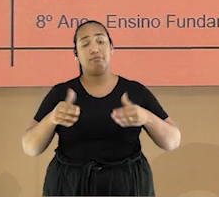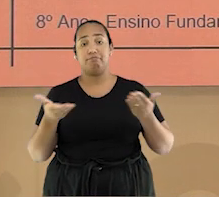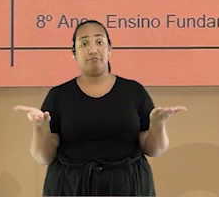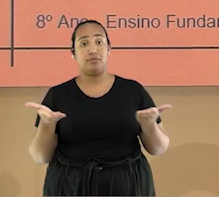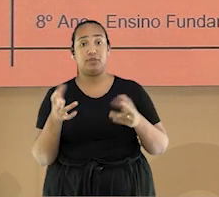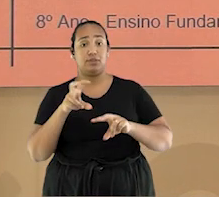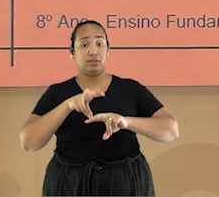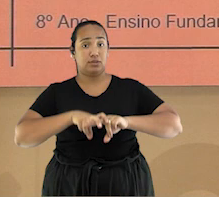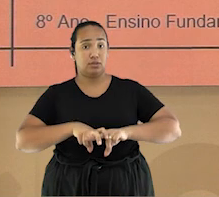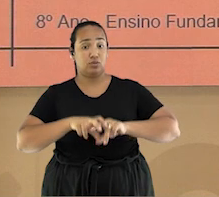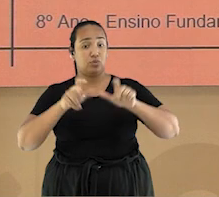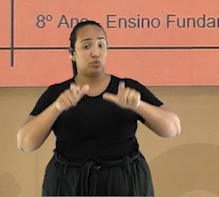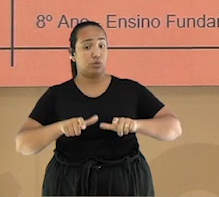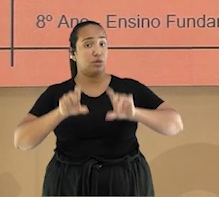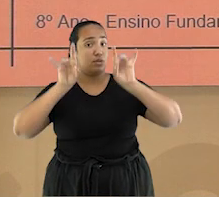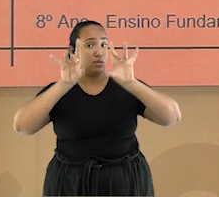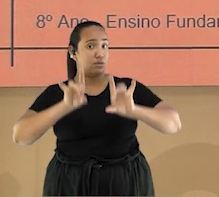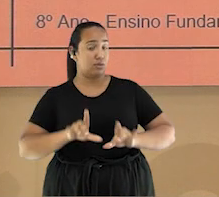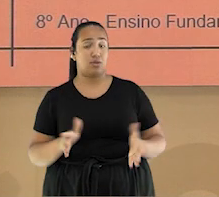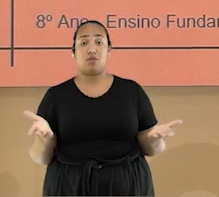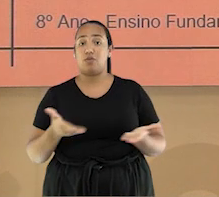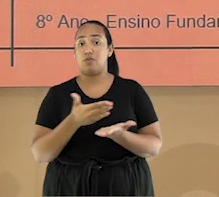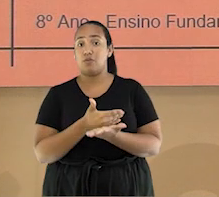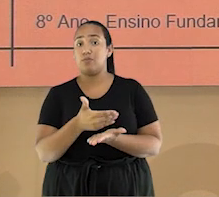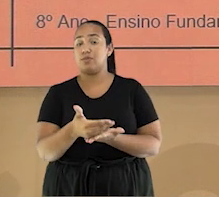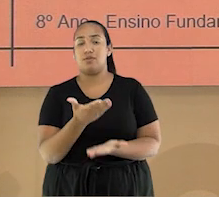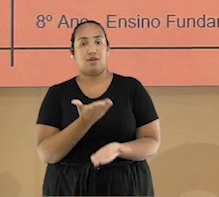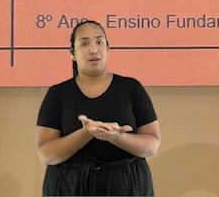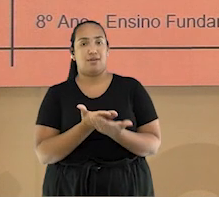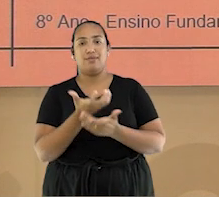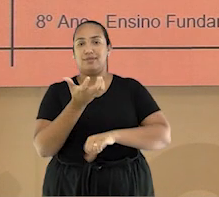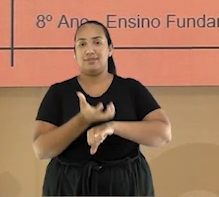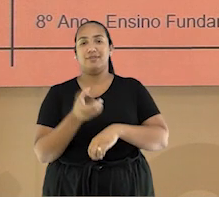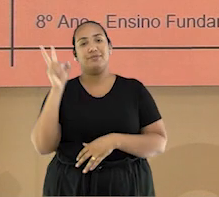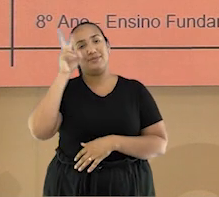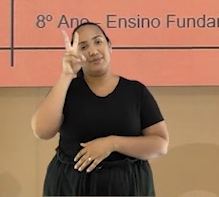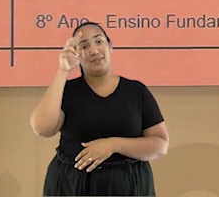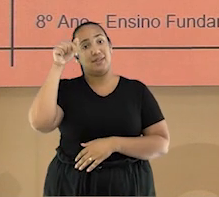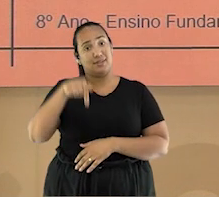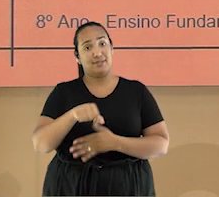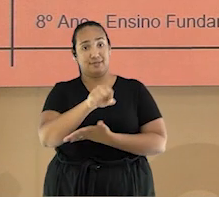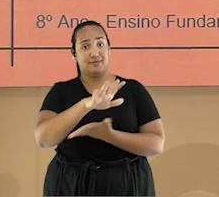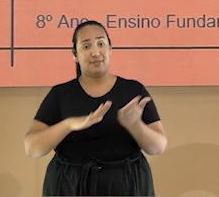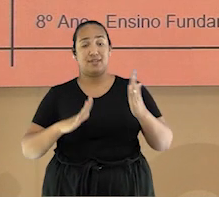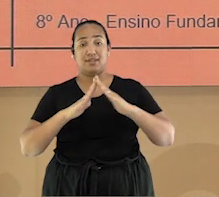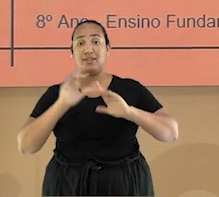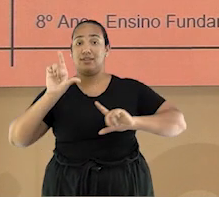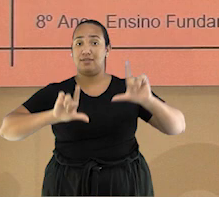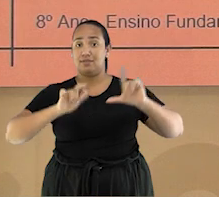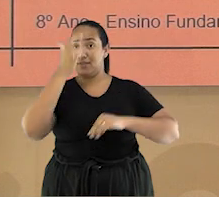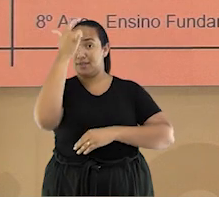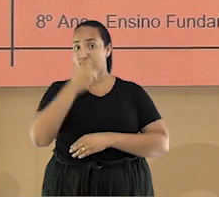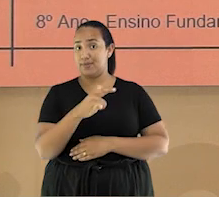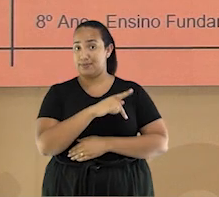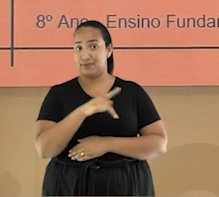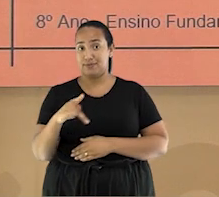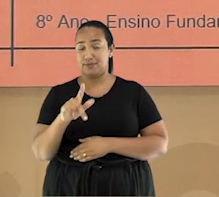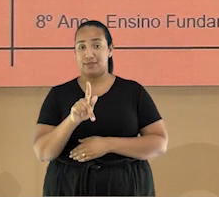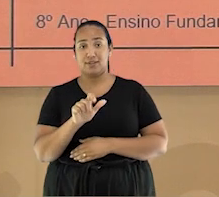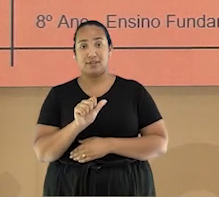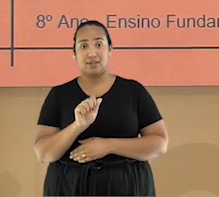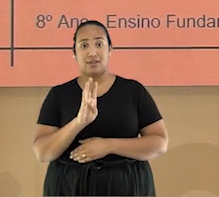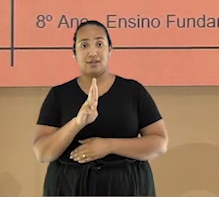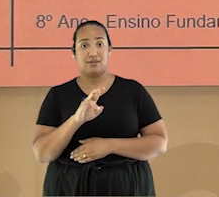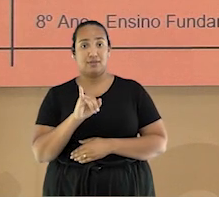cantinho preferido, que vai começar a sua aula de História aqui no Dever em Casa, na TV. Eu sou o Gabriel Jesus, professor de